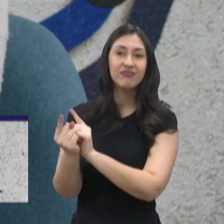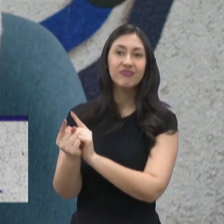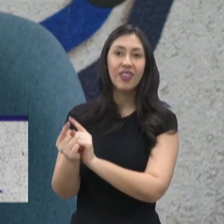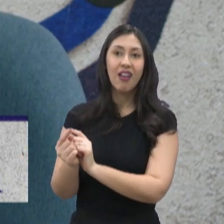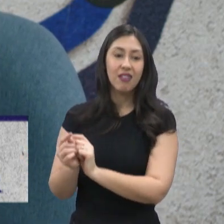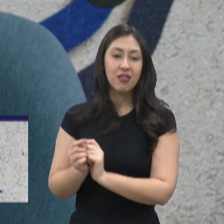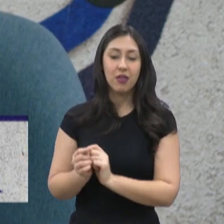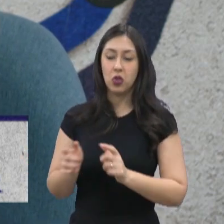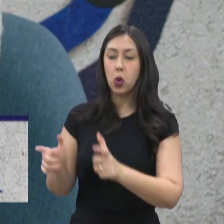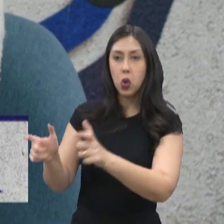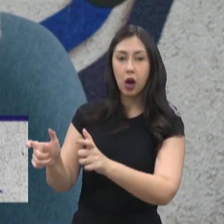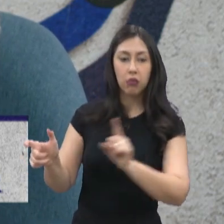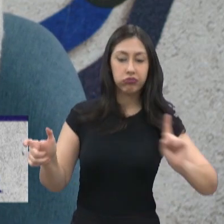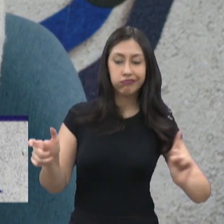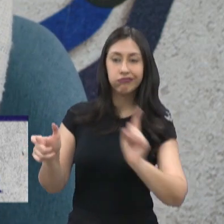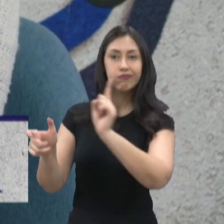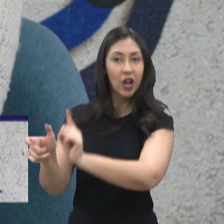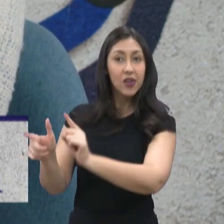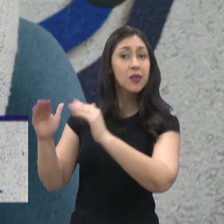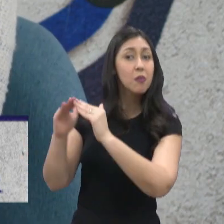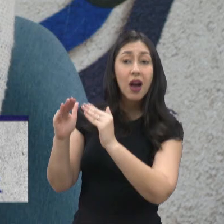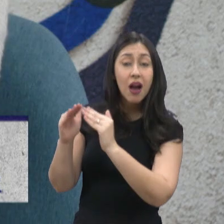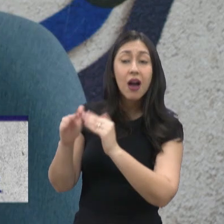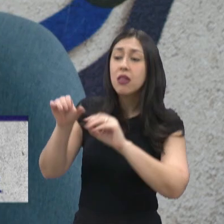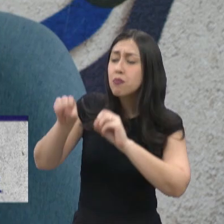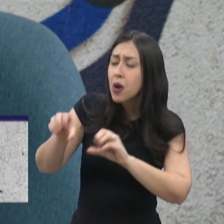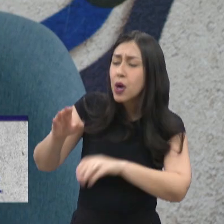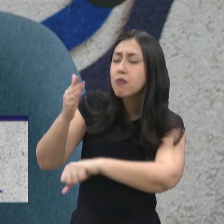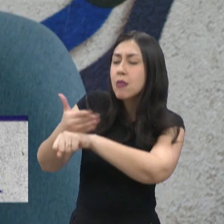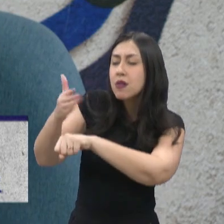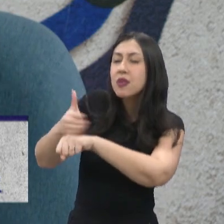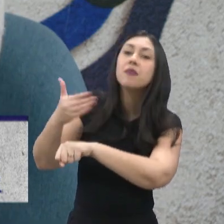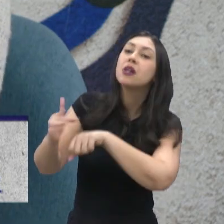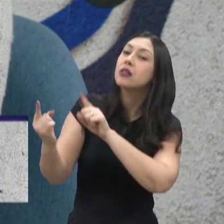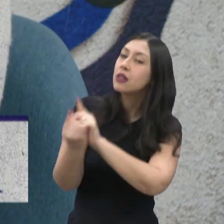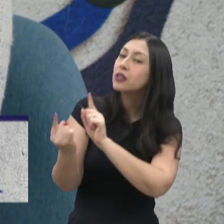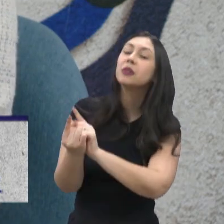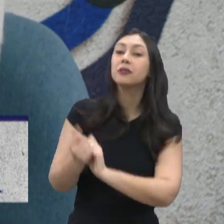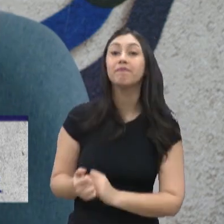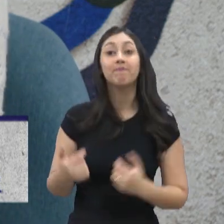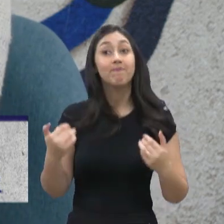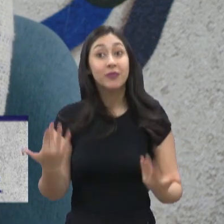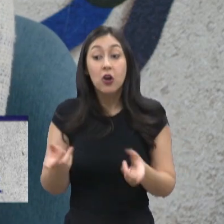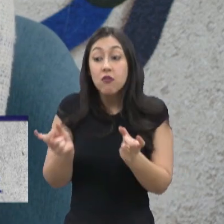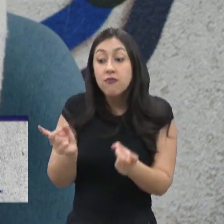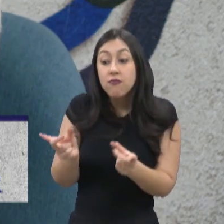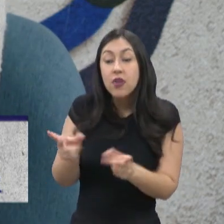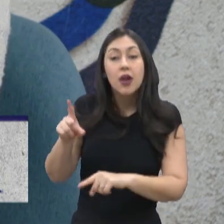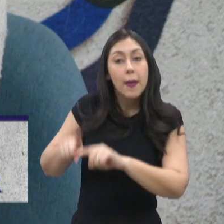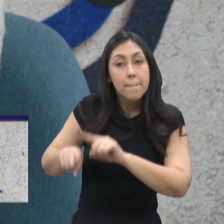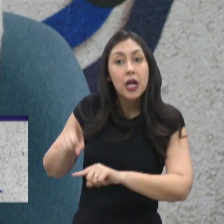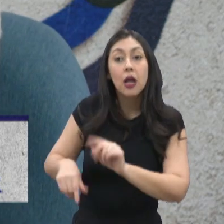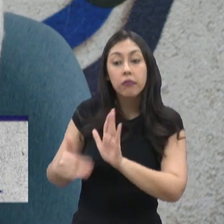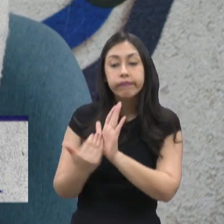para as casas, para os apartamentos e para os condomínios para fazer esse atendimento. Então a venda dos equipamentos acaba aumentando por